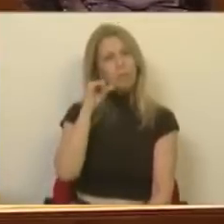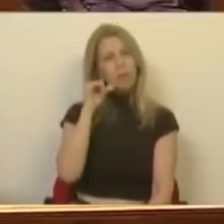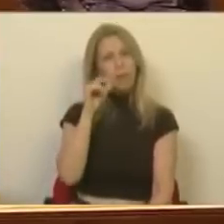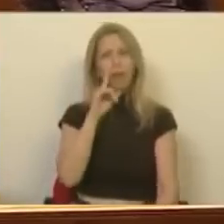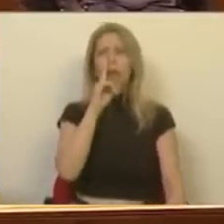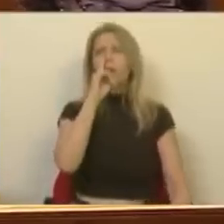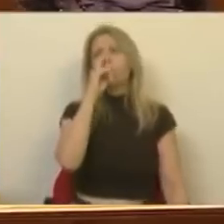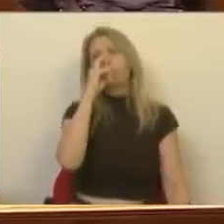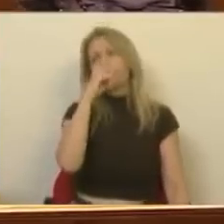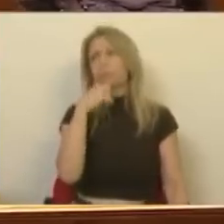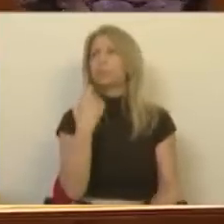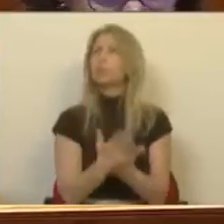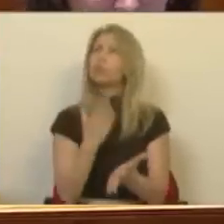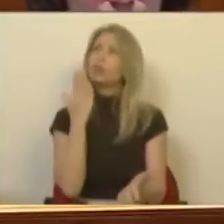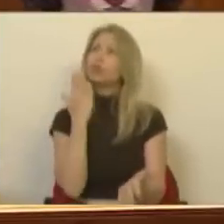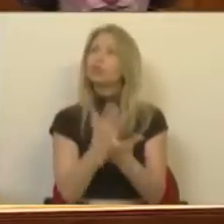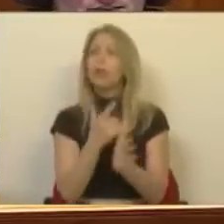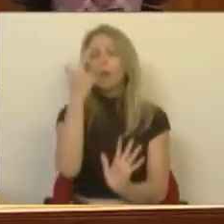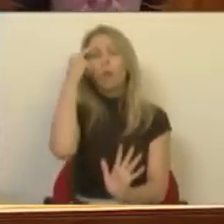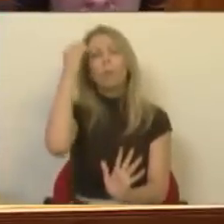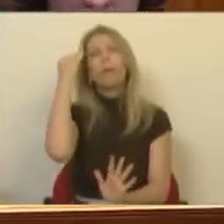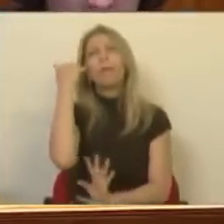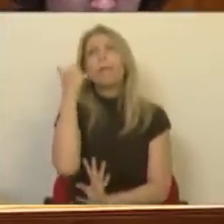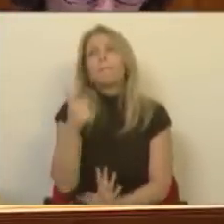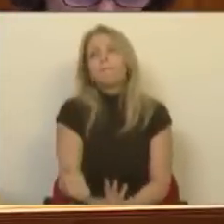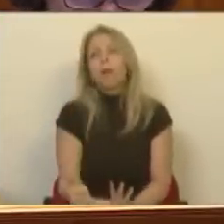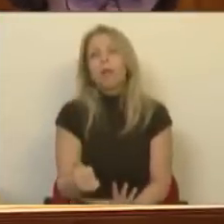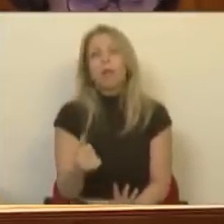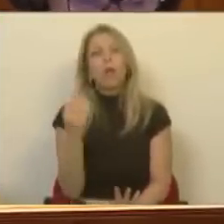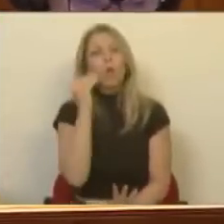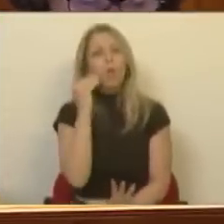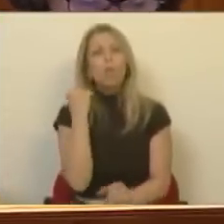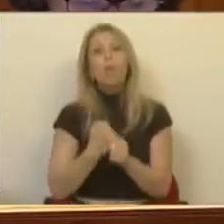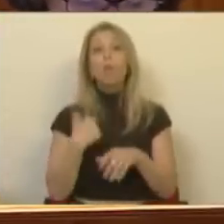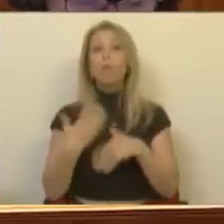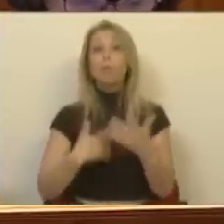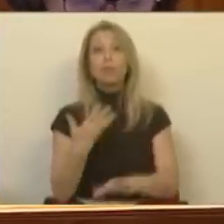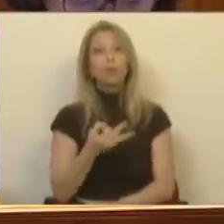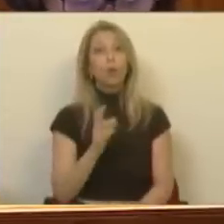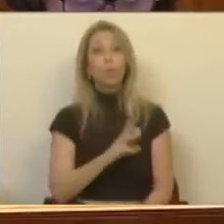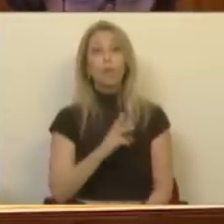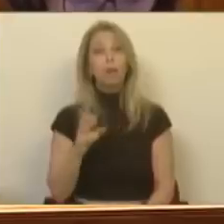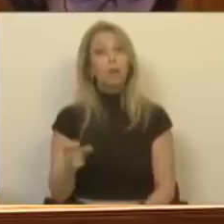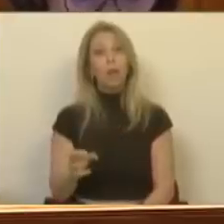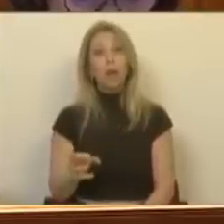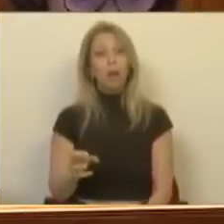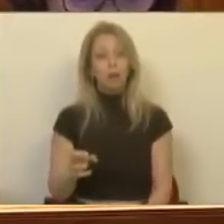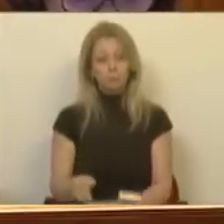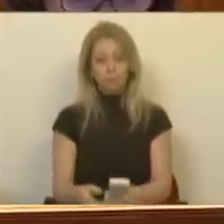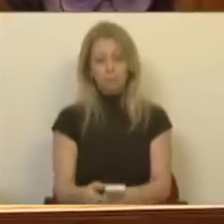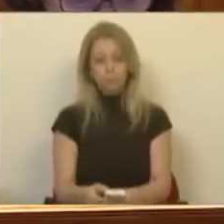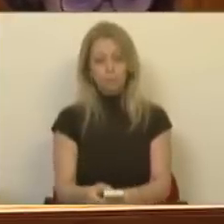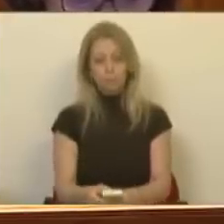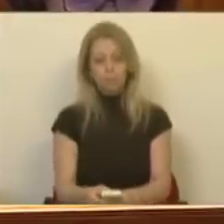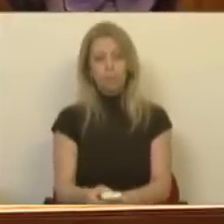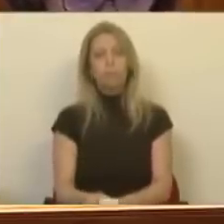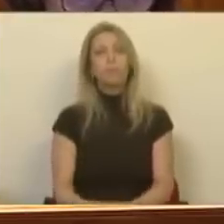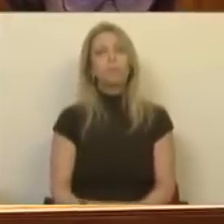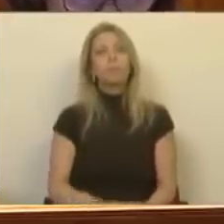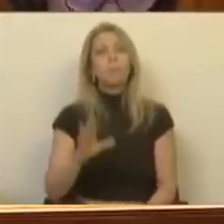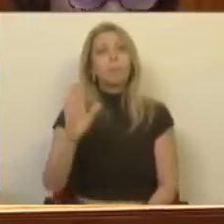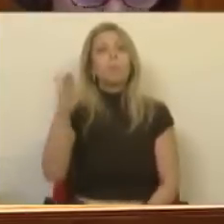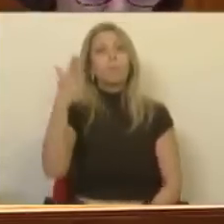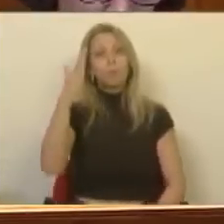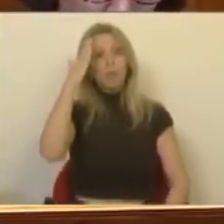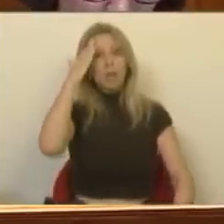de estudar e compreender bem o que eu como é que é funciona o plano de recuperação e as eliencia primeiro representa Era